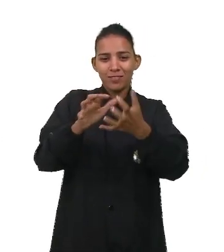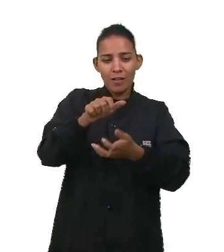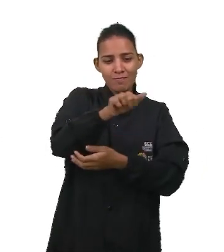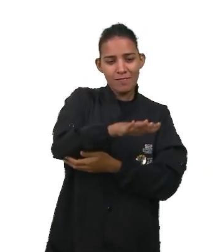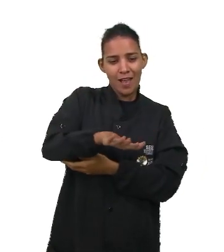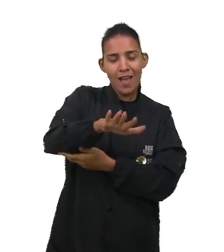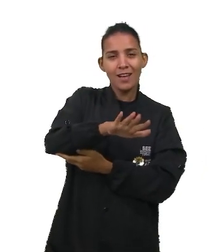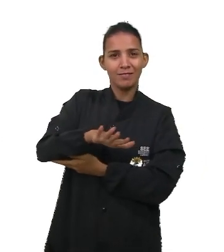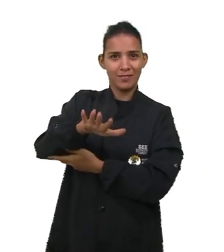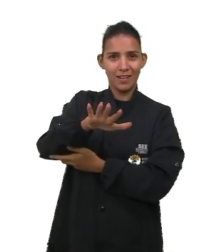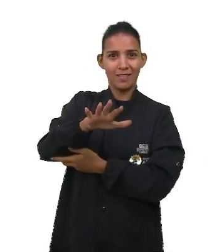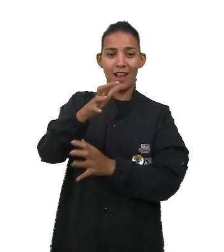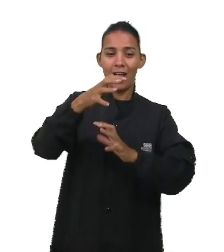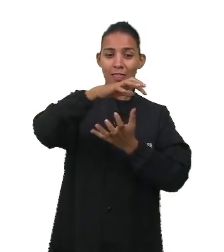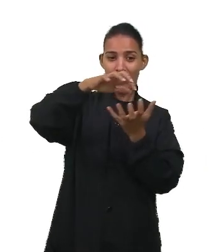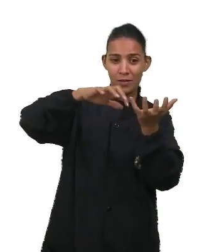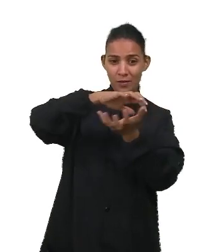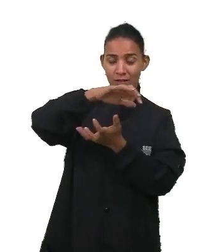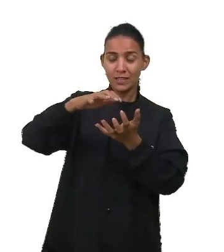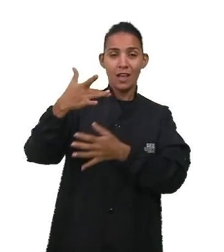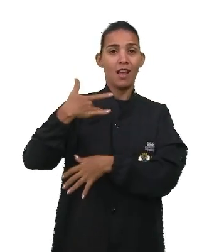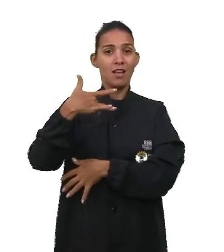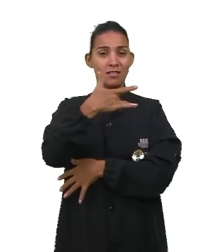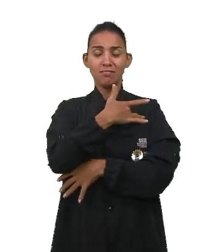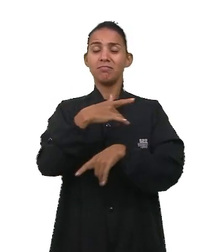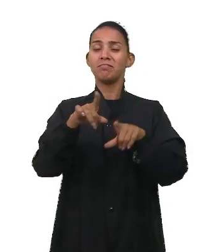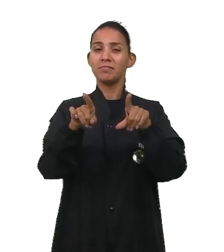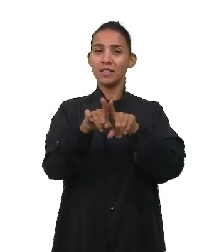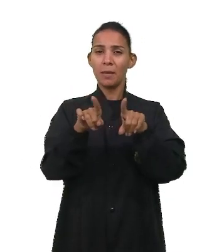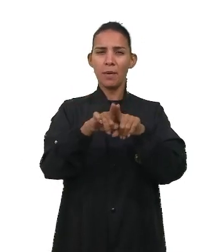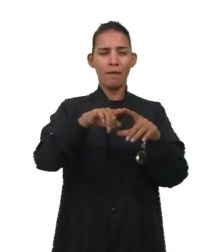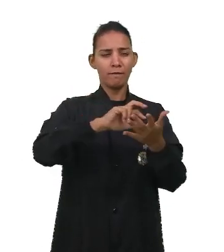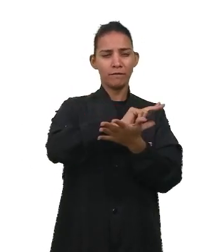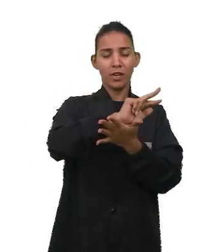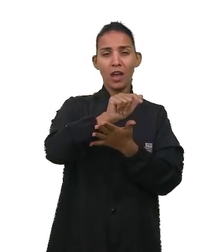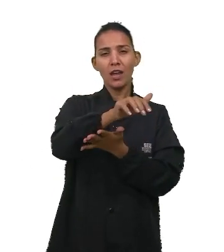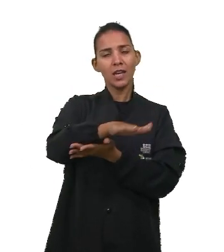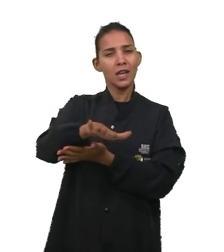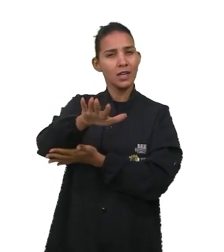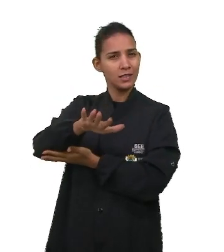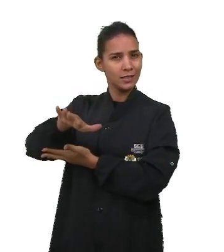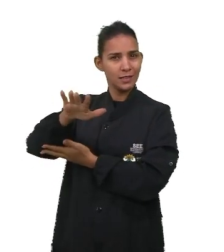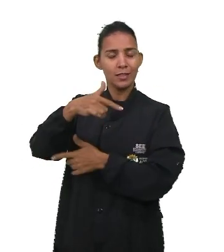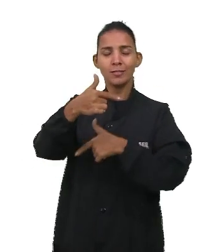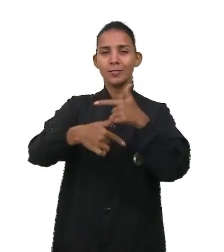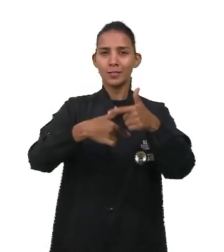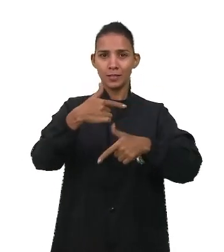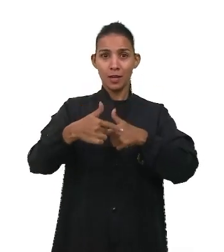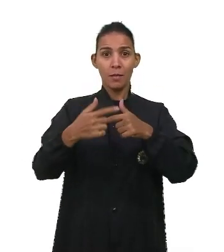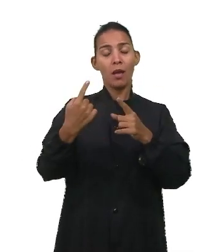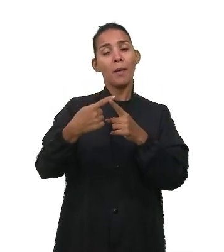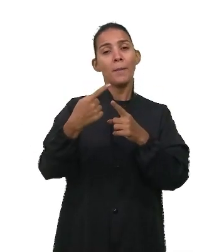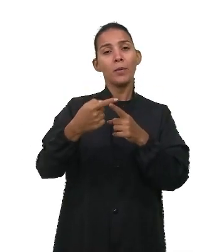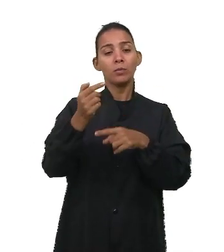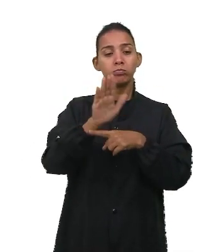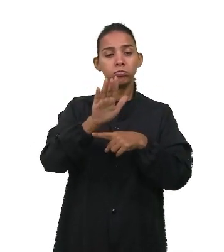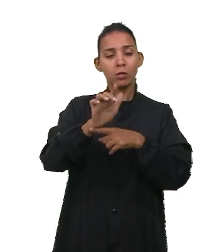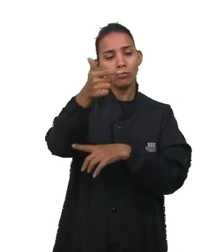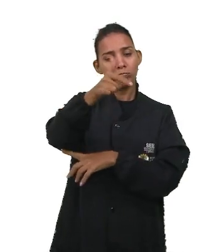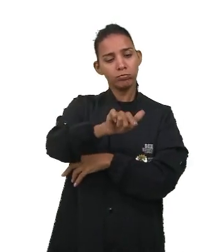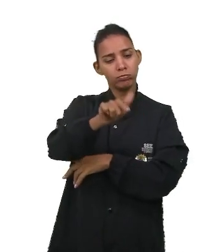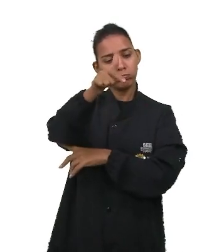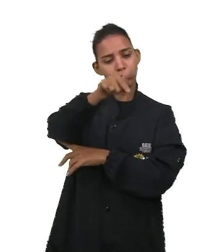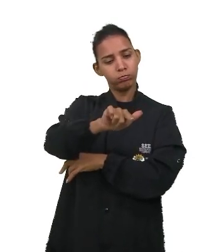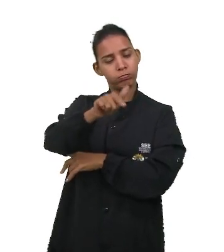da indústria à saúde, com a automação de tarefas repetitivas e a otimização de